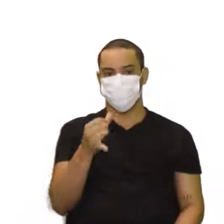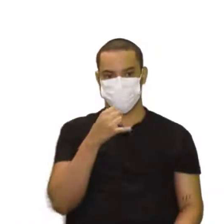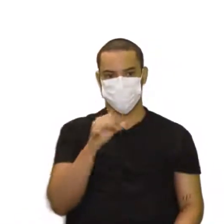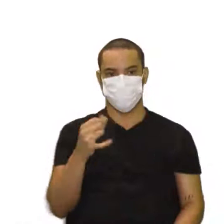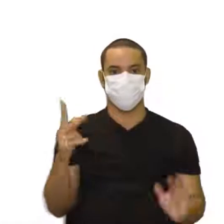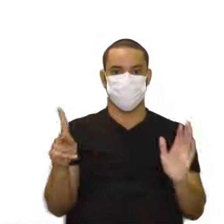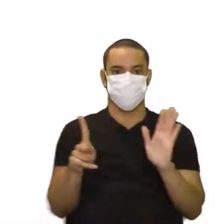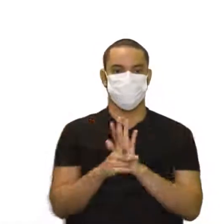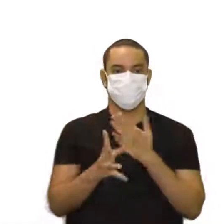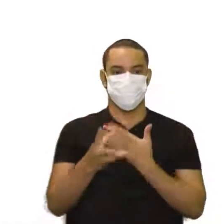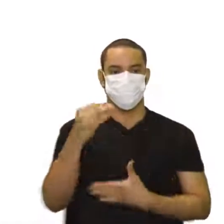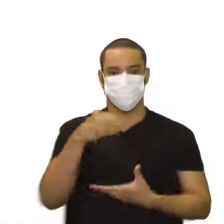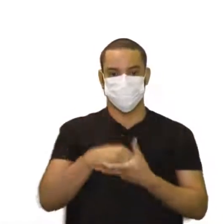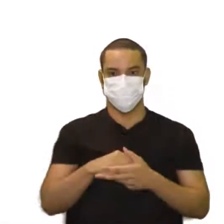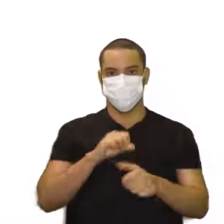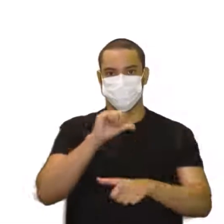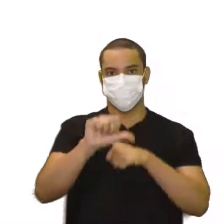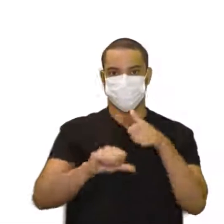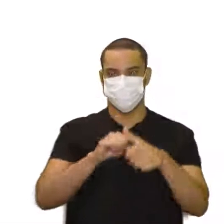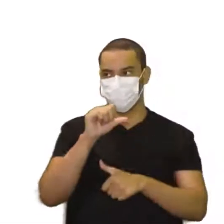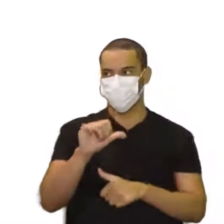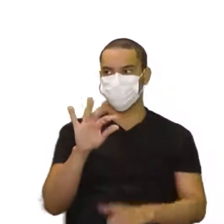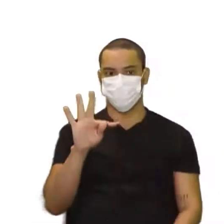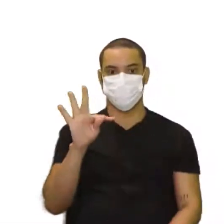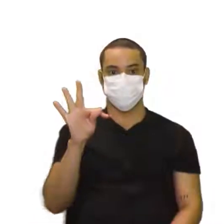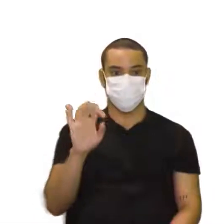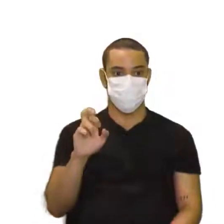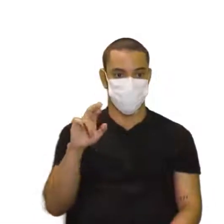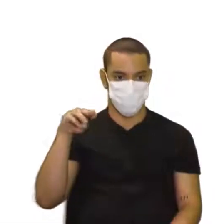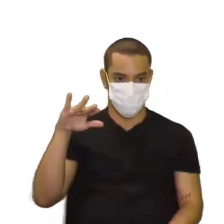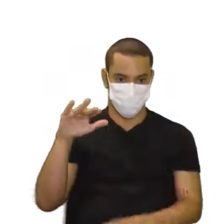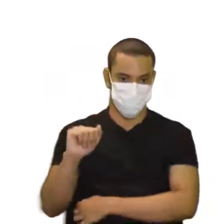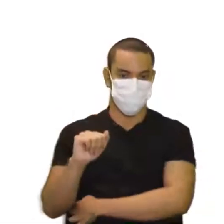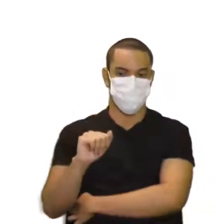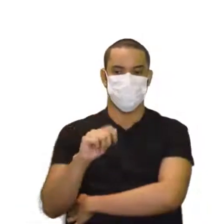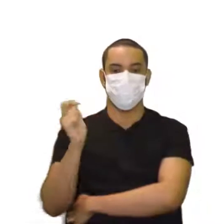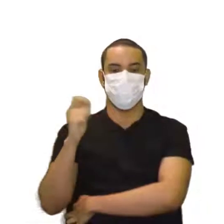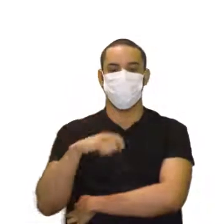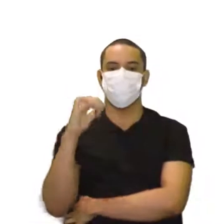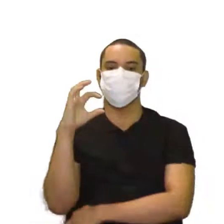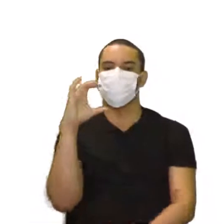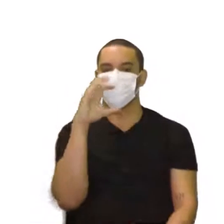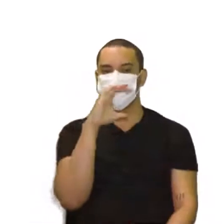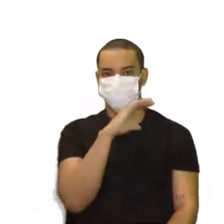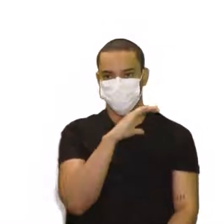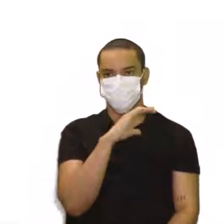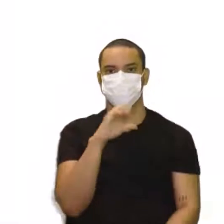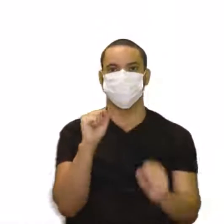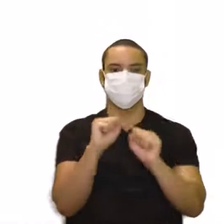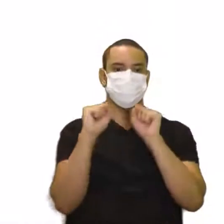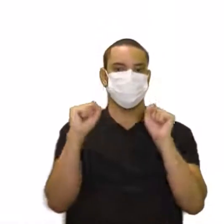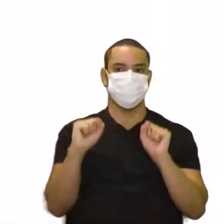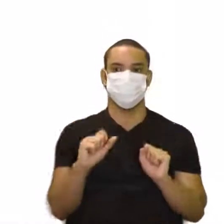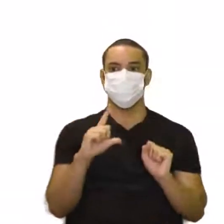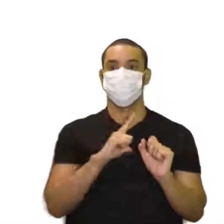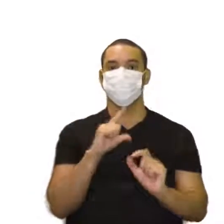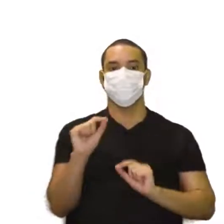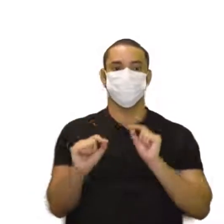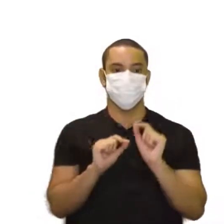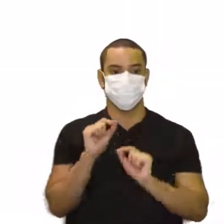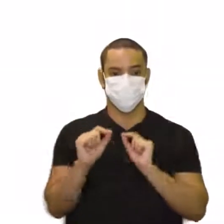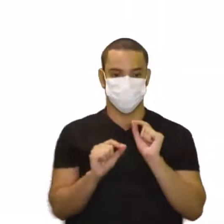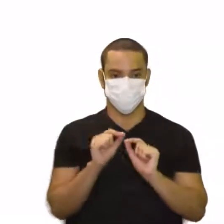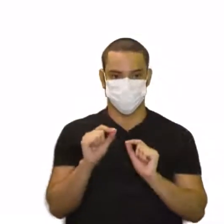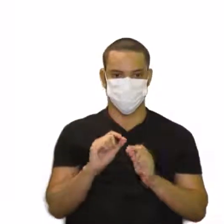parte dessa energia é transformada em energia térmica pelo efeito Joule, ou seja, aquecimento ali do sistema, eu vou ter o quê, pessoal? Se está